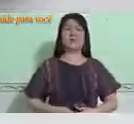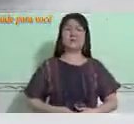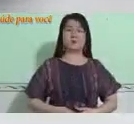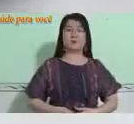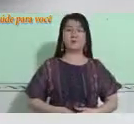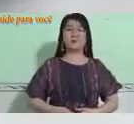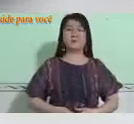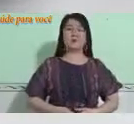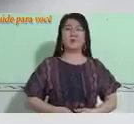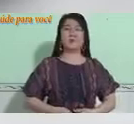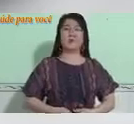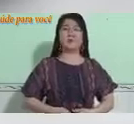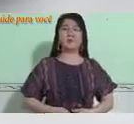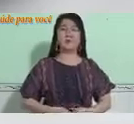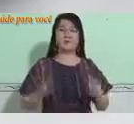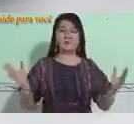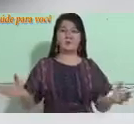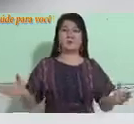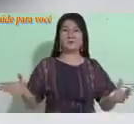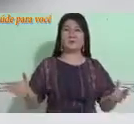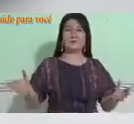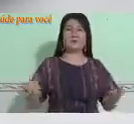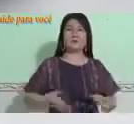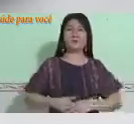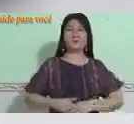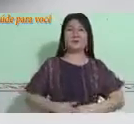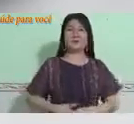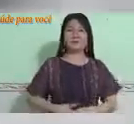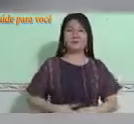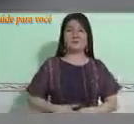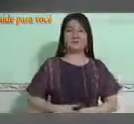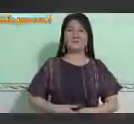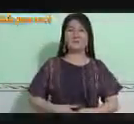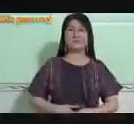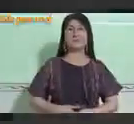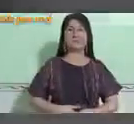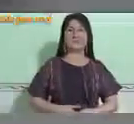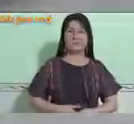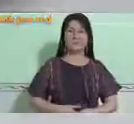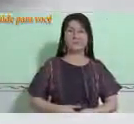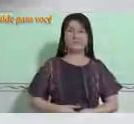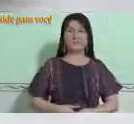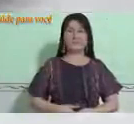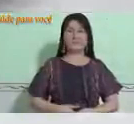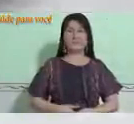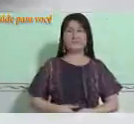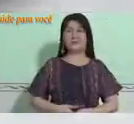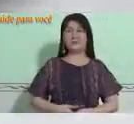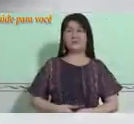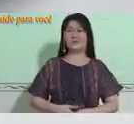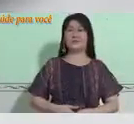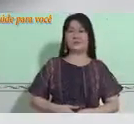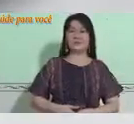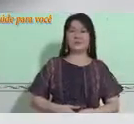Um ponto CHA acento agudo DGNGIBRE o gengibre é um potente anti-inflamatório que pode ser